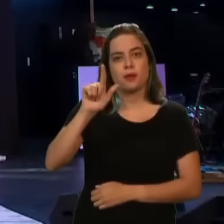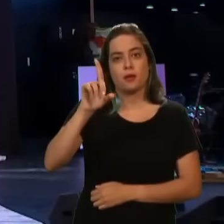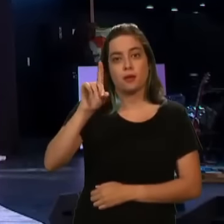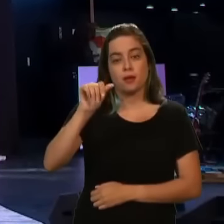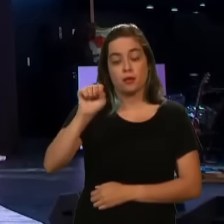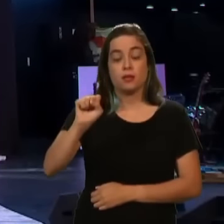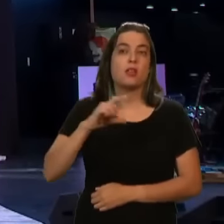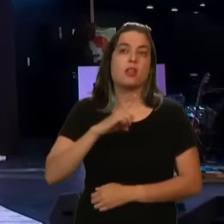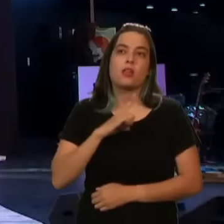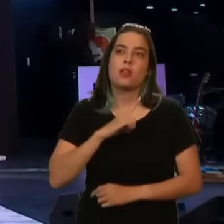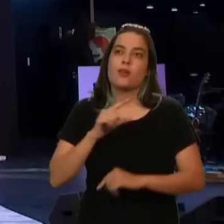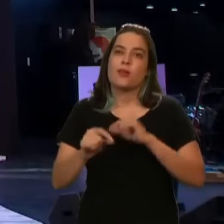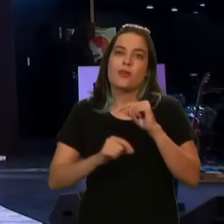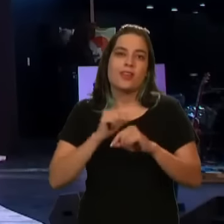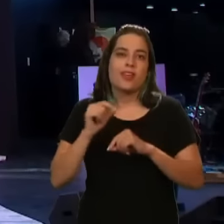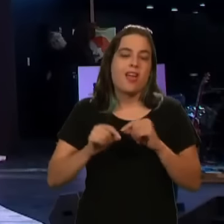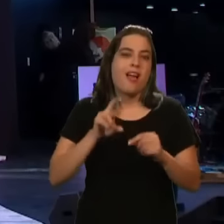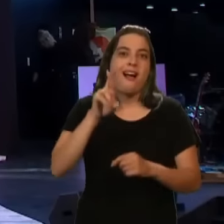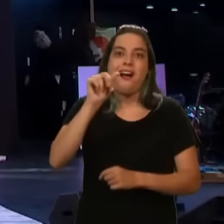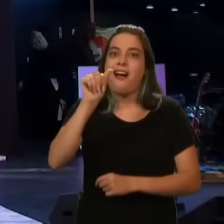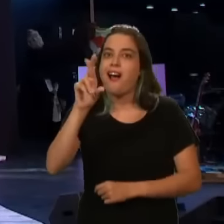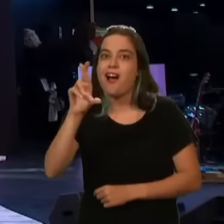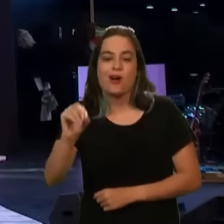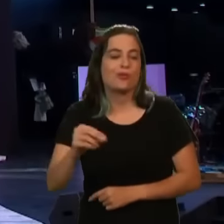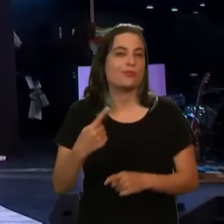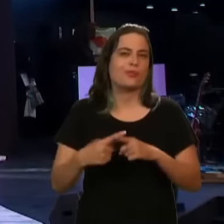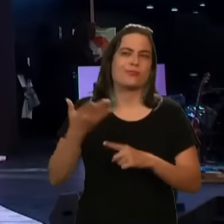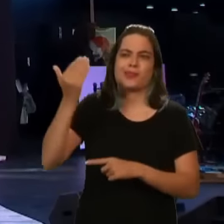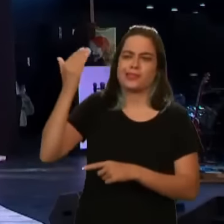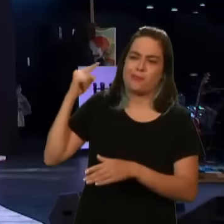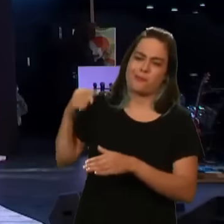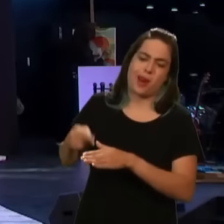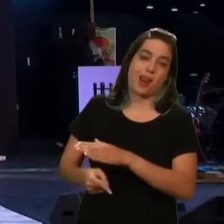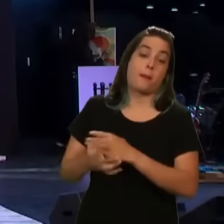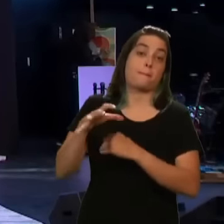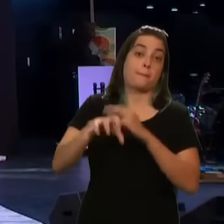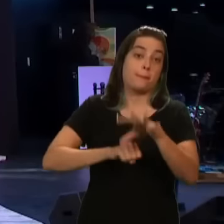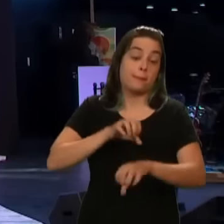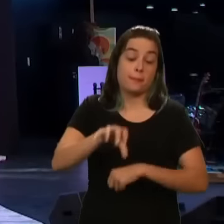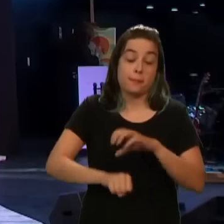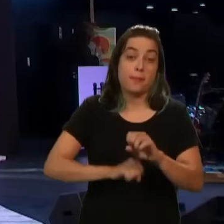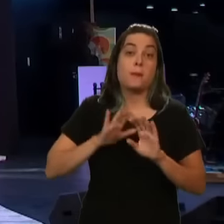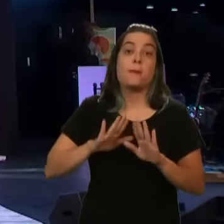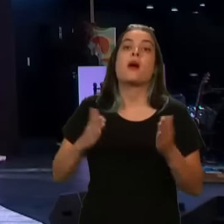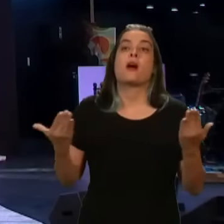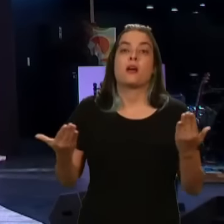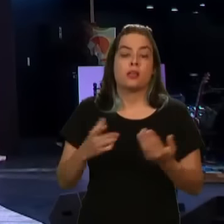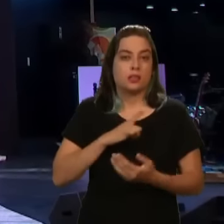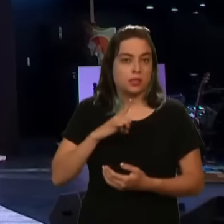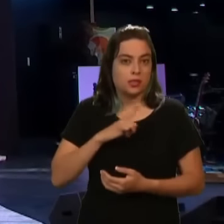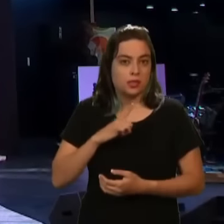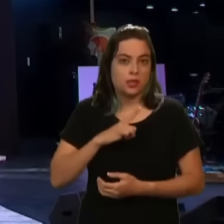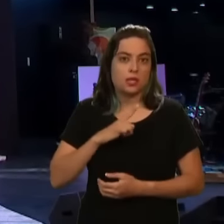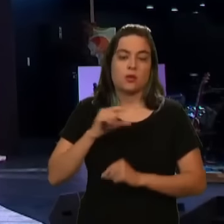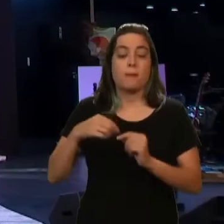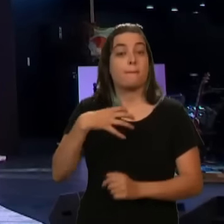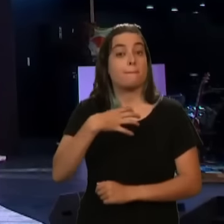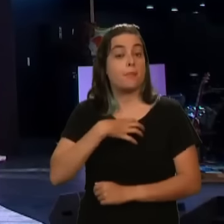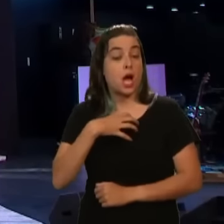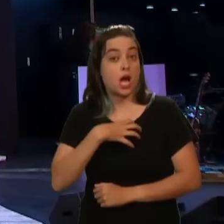mineração cada vez mais rara, porque ela já foi muito explorada, mas ainda existem na Serra da Carnaíba da